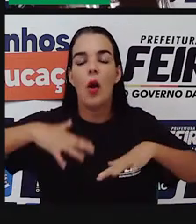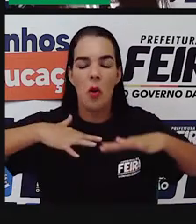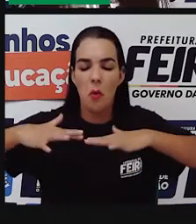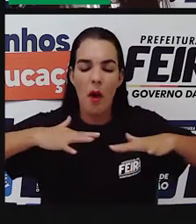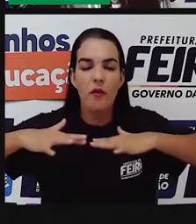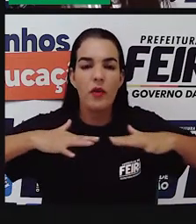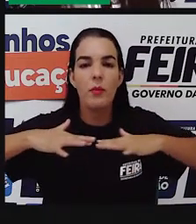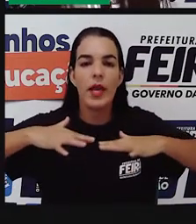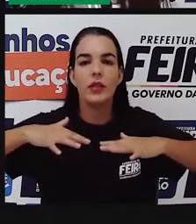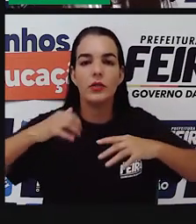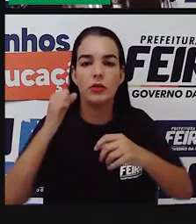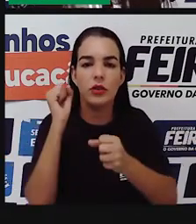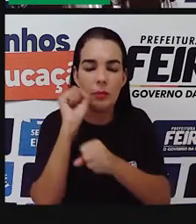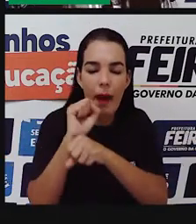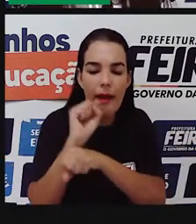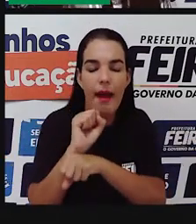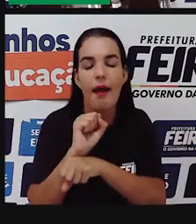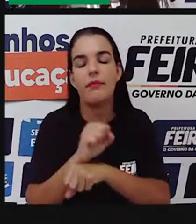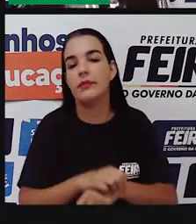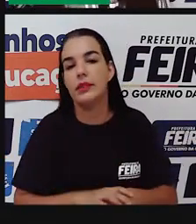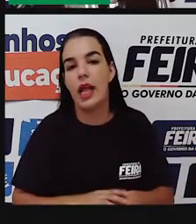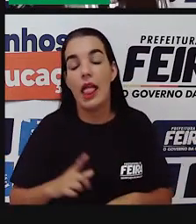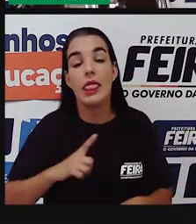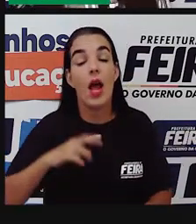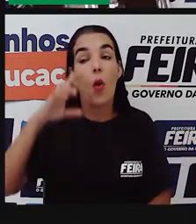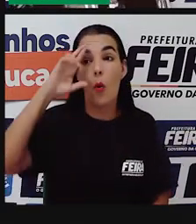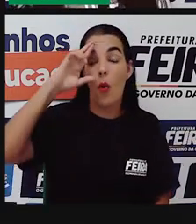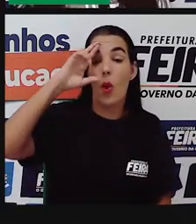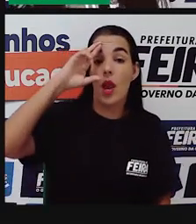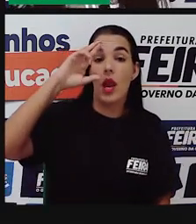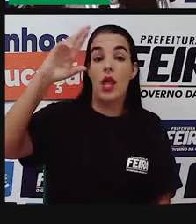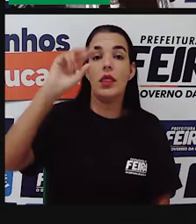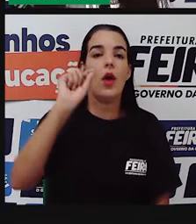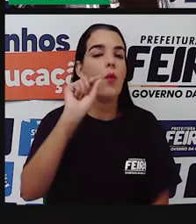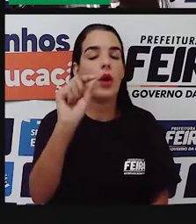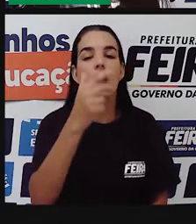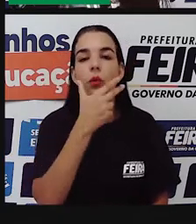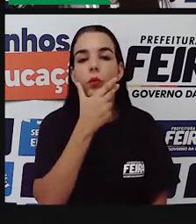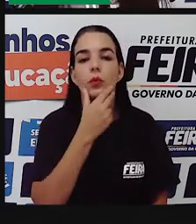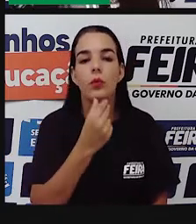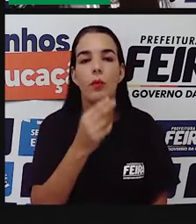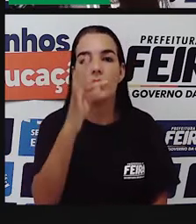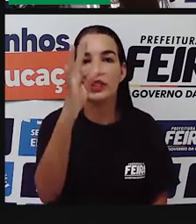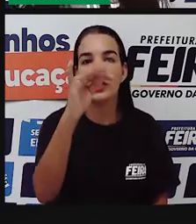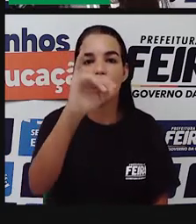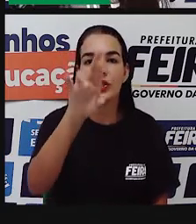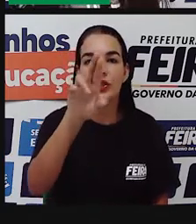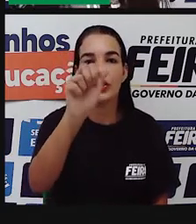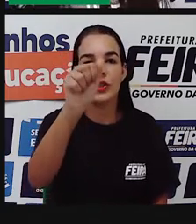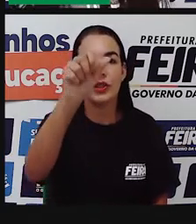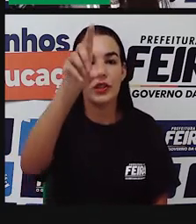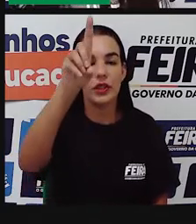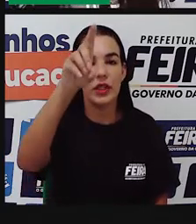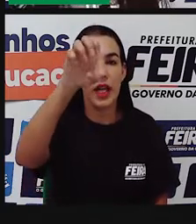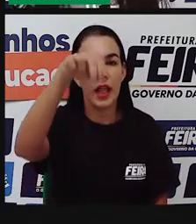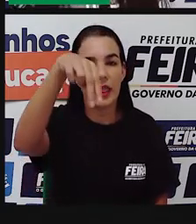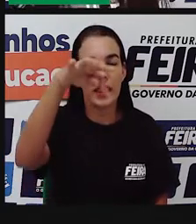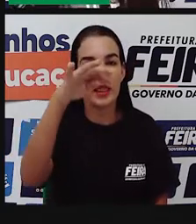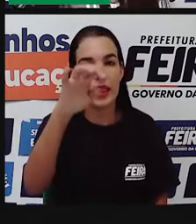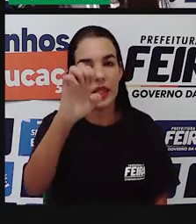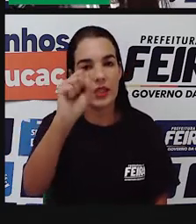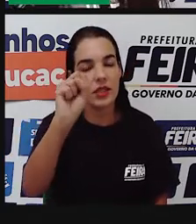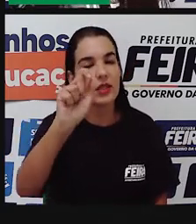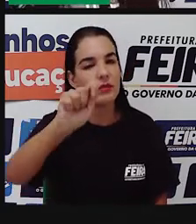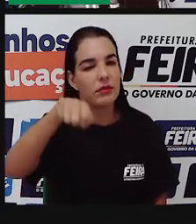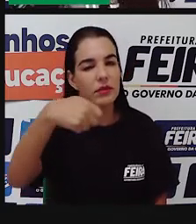isso. E nós tivemos como líder desse movimento, né, Tiradentes, que inclusive foi preso